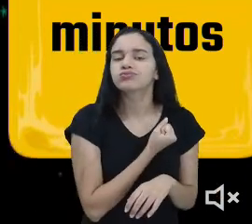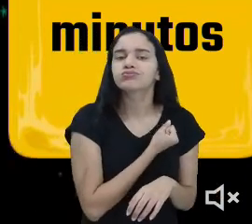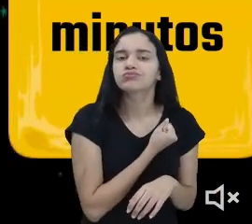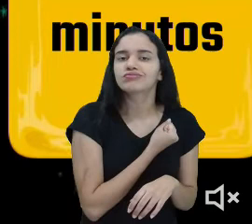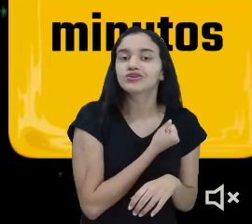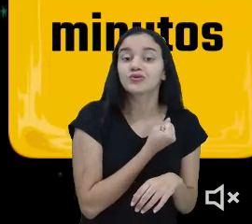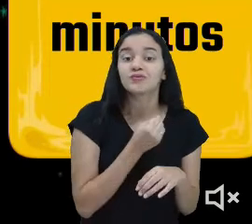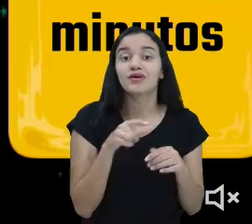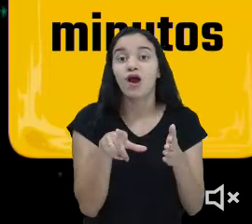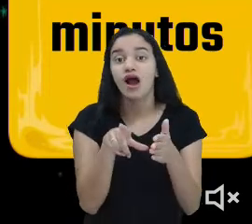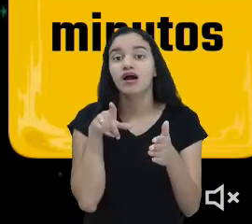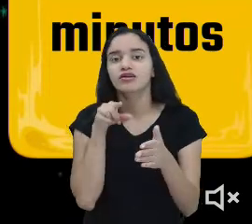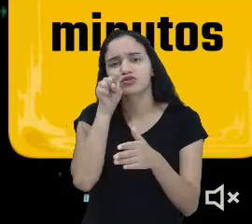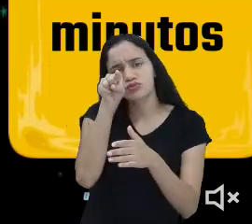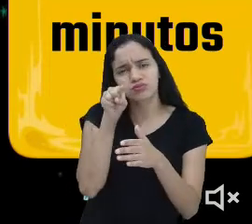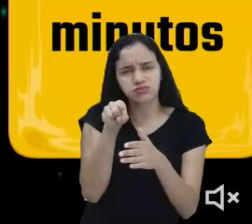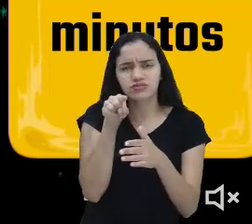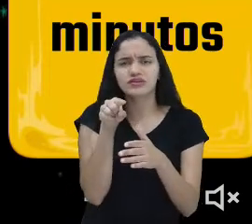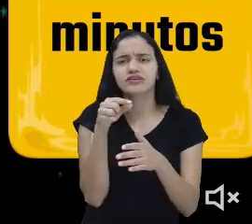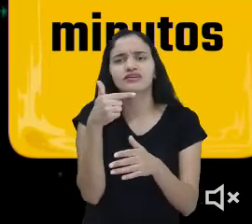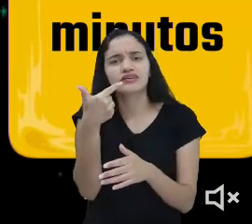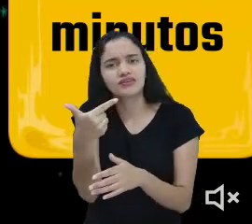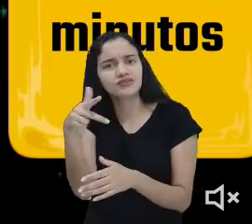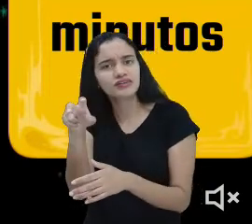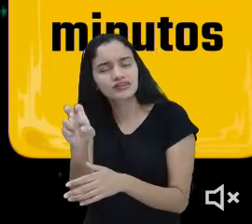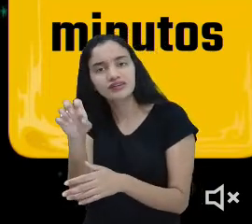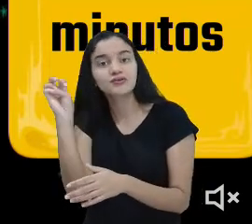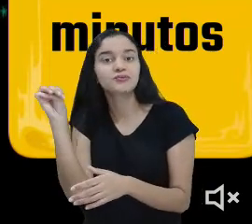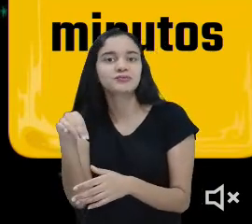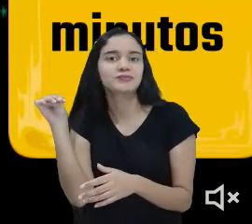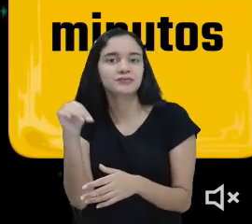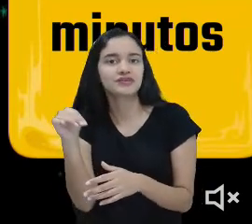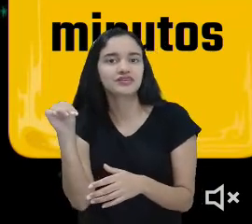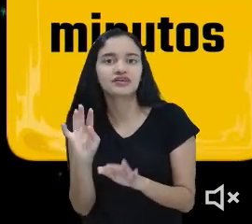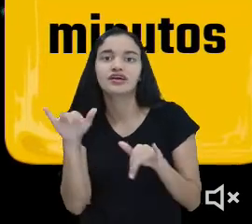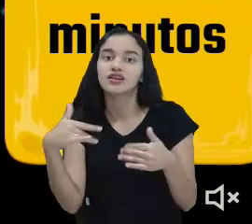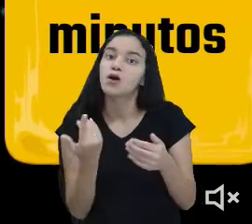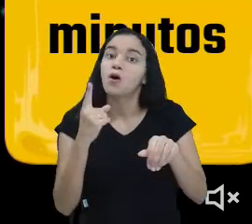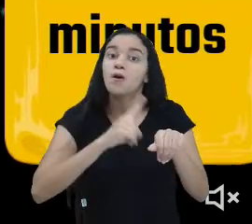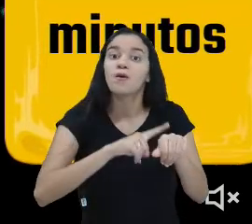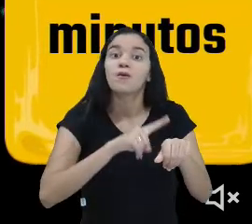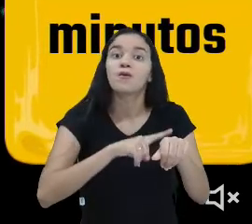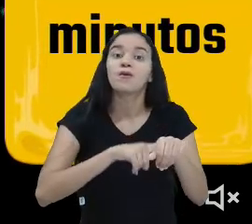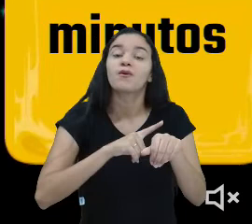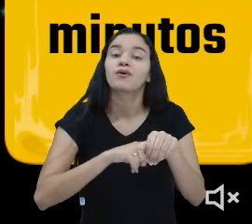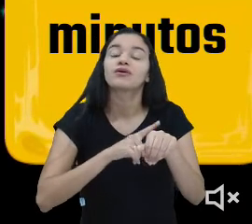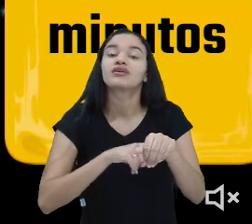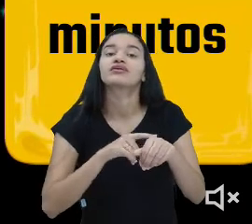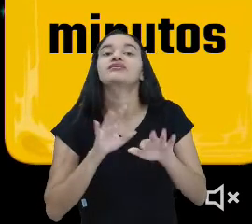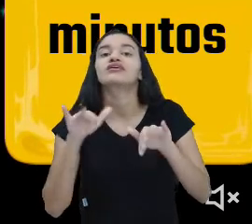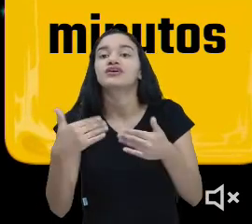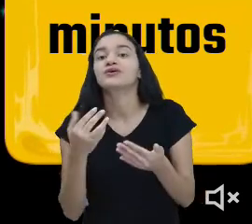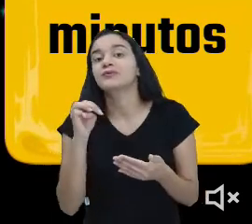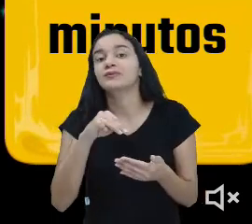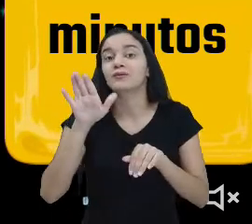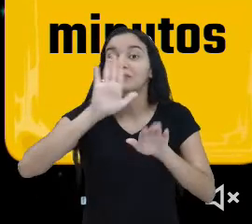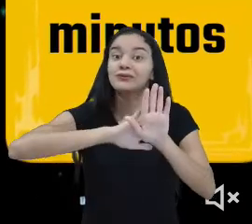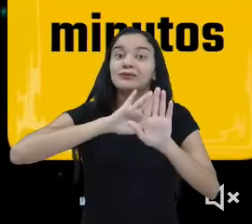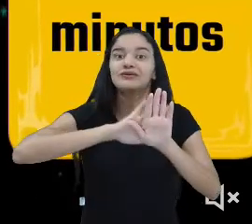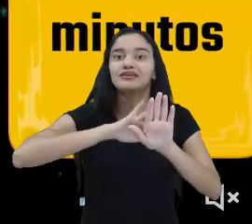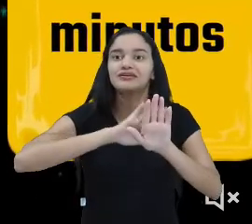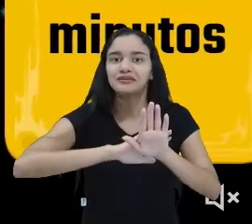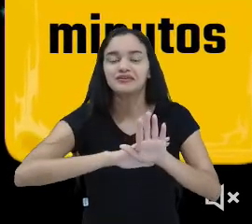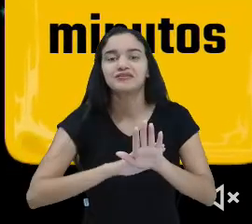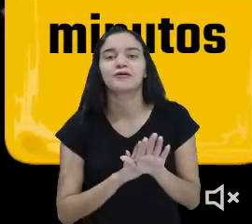que é 4 horas E 25 minutos. Aí o horário está na frente, né, a hora, e o minuto atrás. Olha aí,